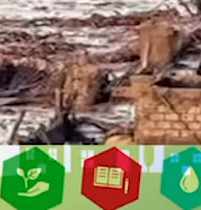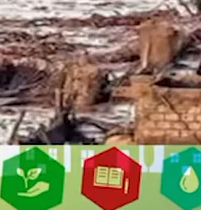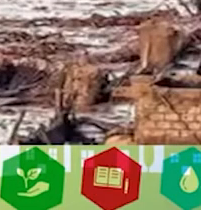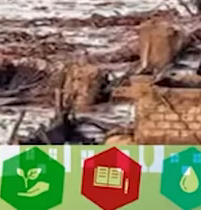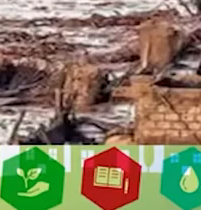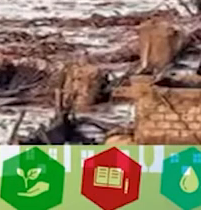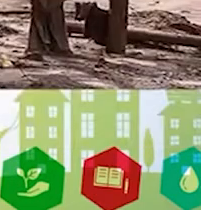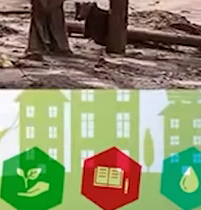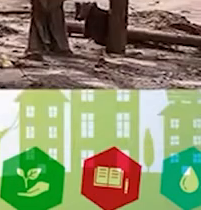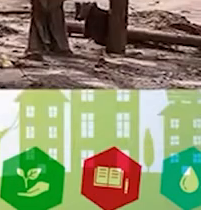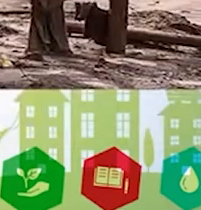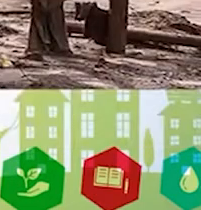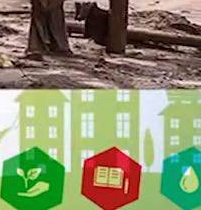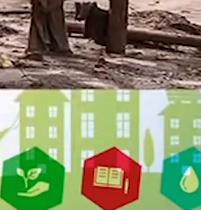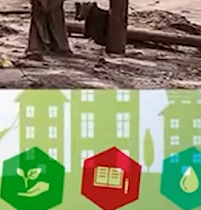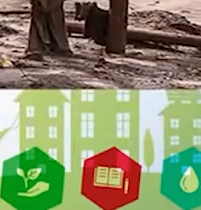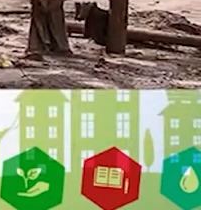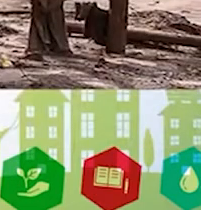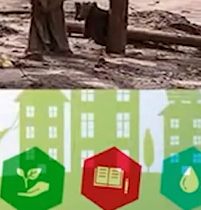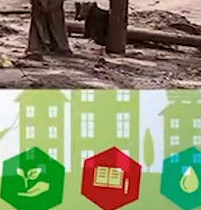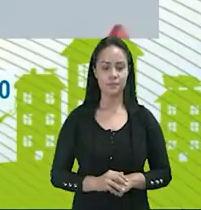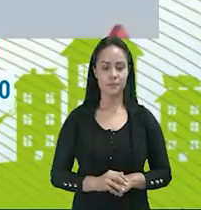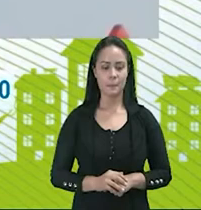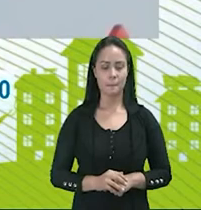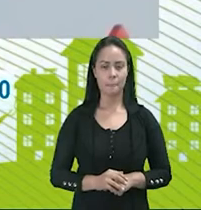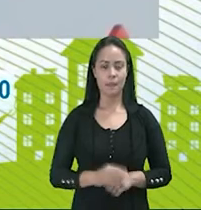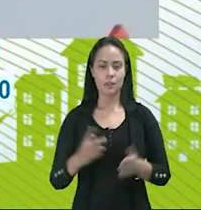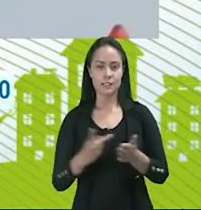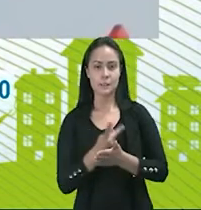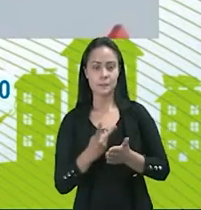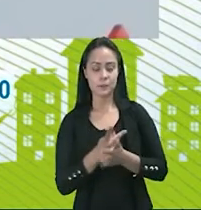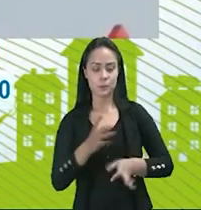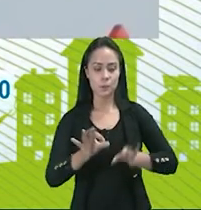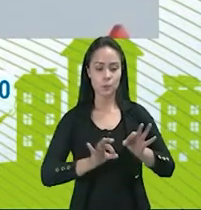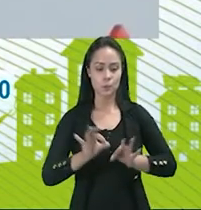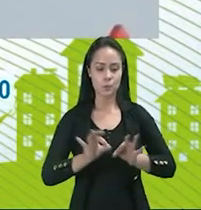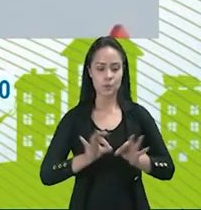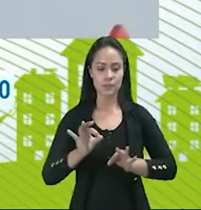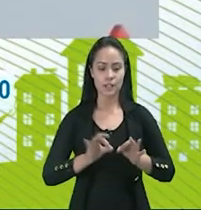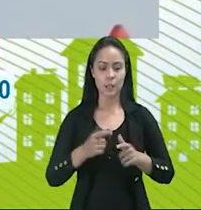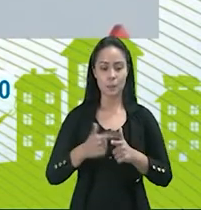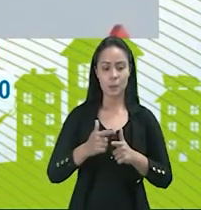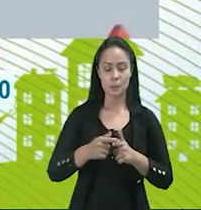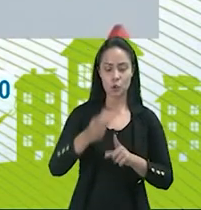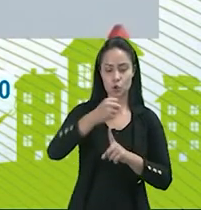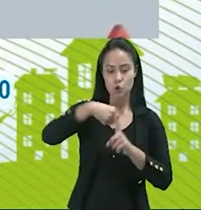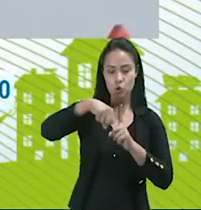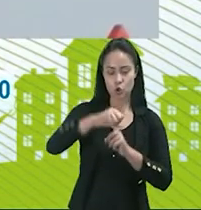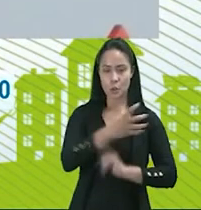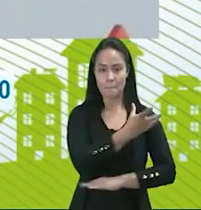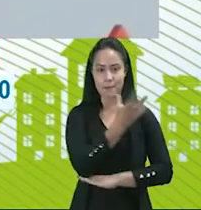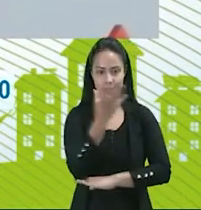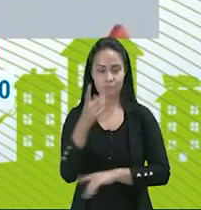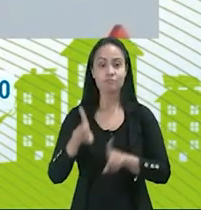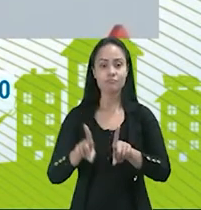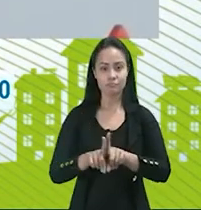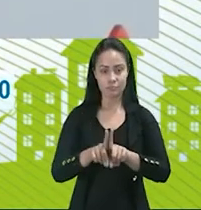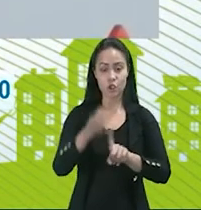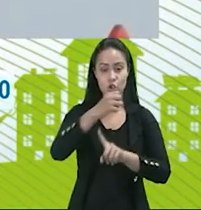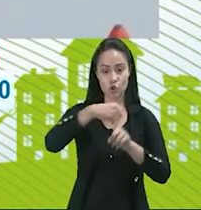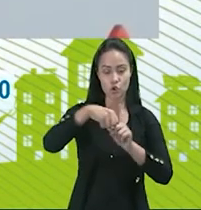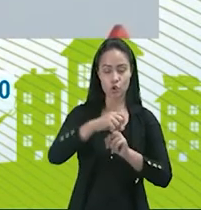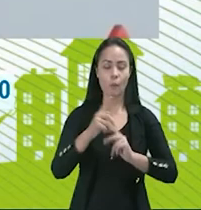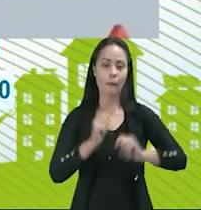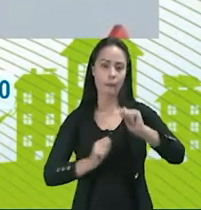de desastres ambientais, como o de Brumadinho. O presidente do Tribunal de Justiça de Minas Gerais, Gilson Soares Lemes, falou sobre o